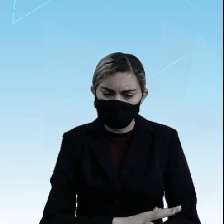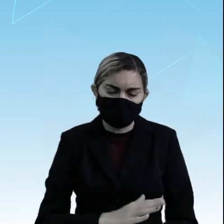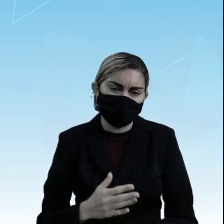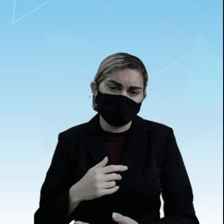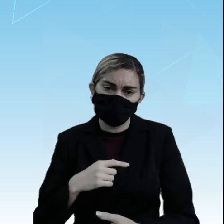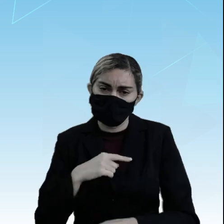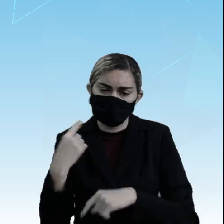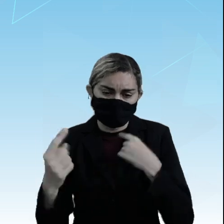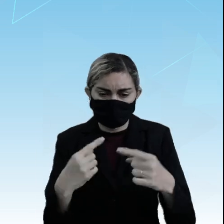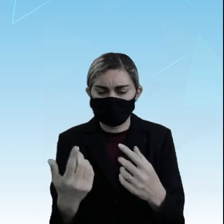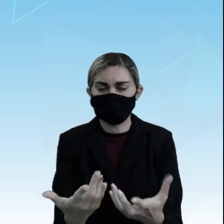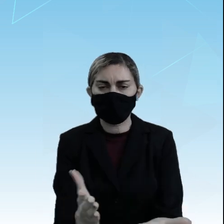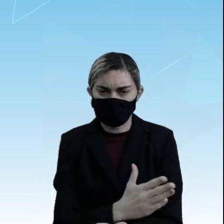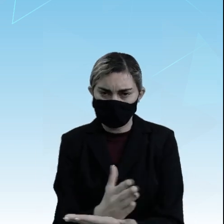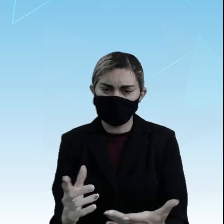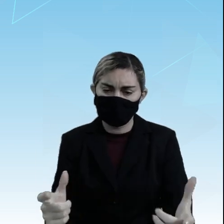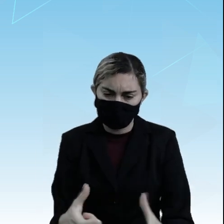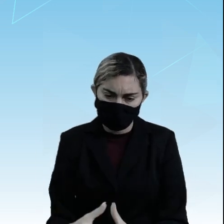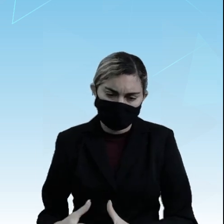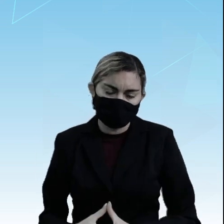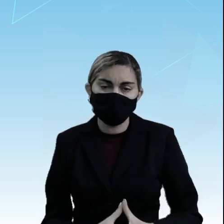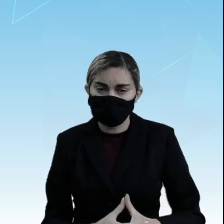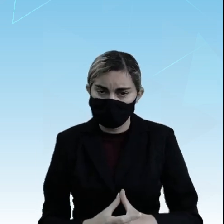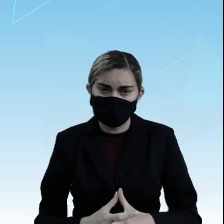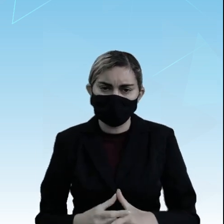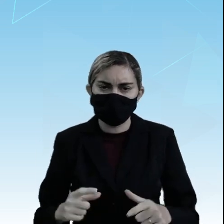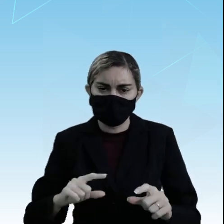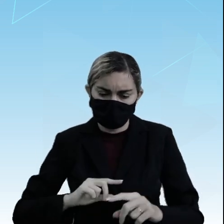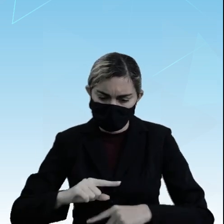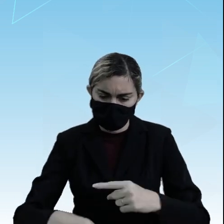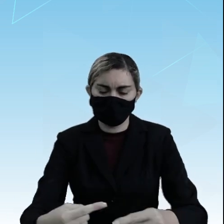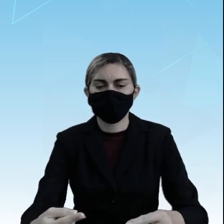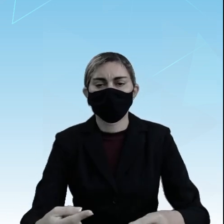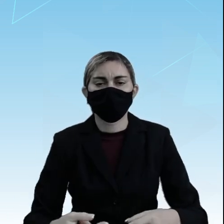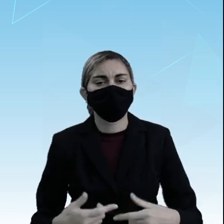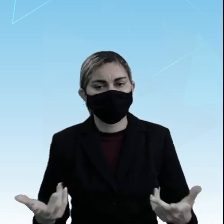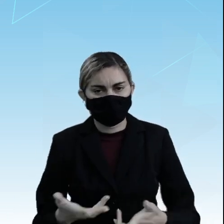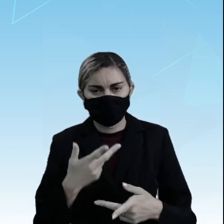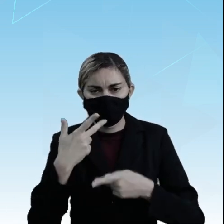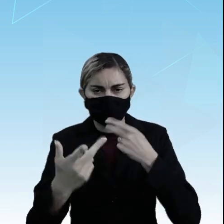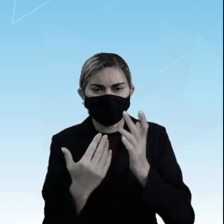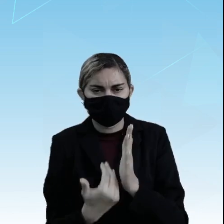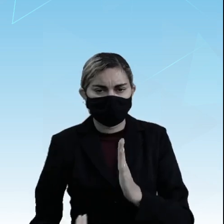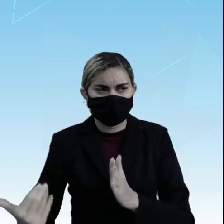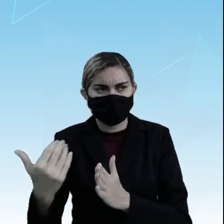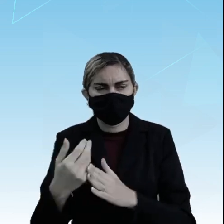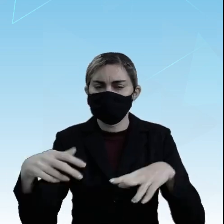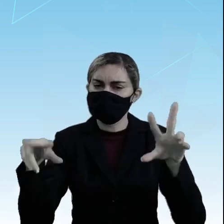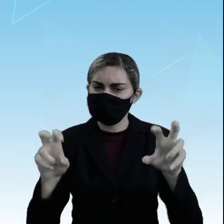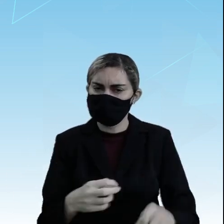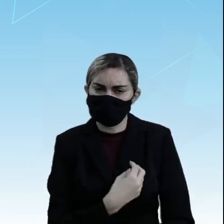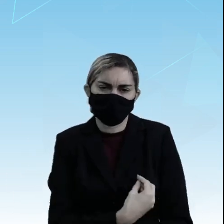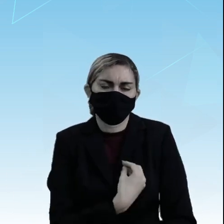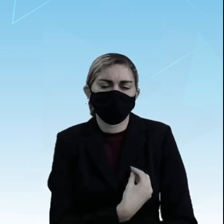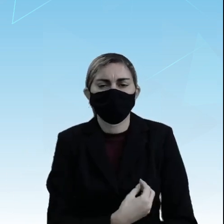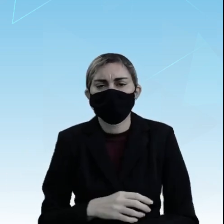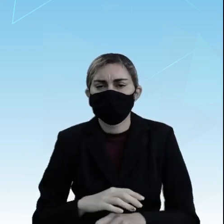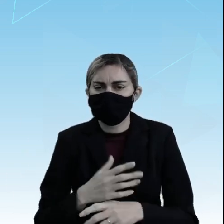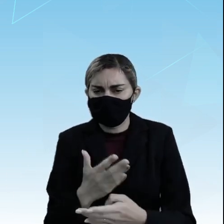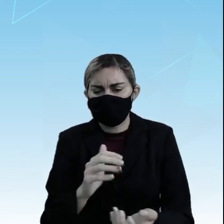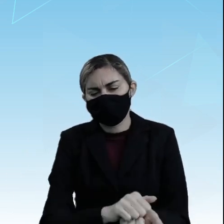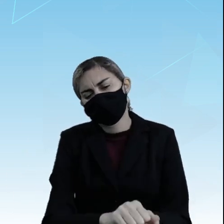indivíduos, alterando a frequência de seus genes. Bom, hoje eu falei um pouco mais sobre seres vivos e